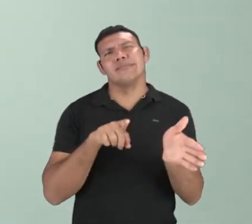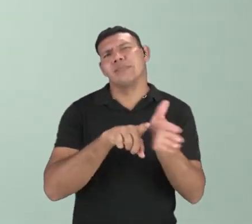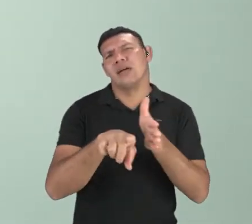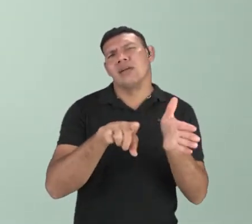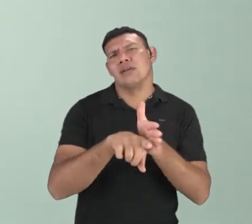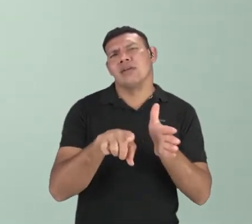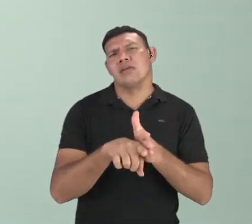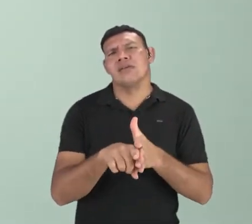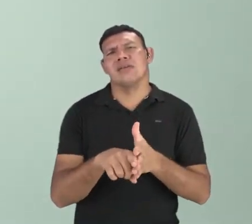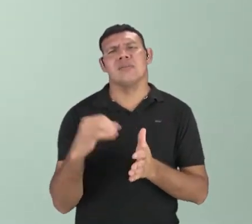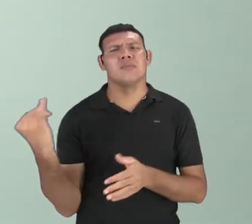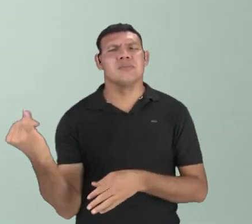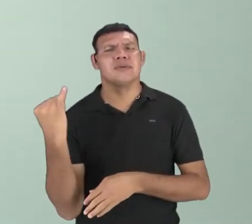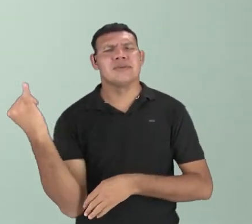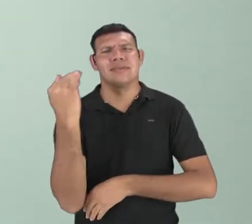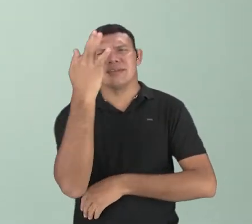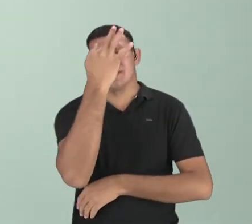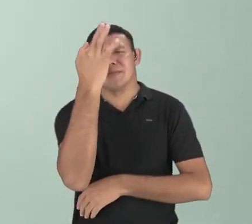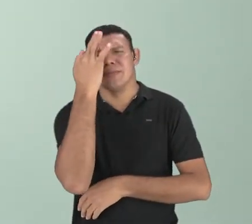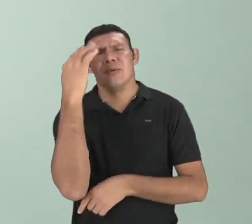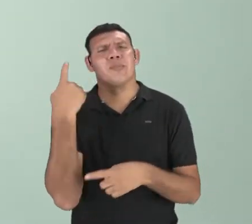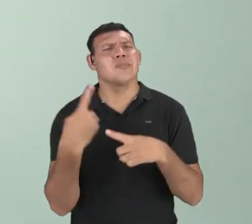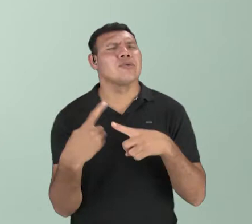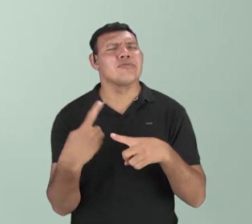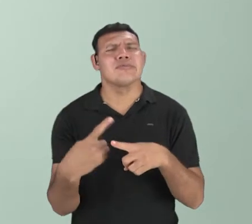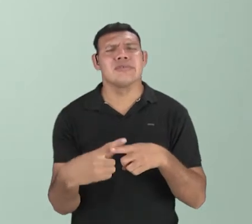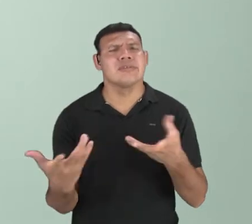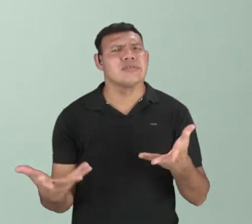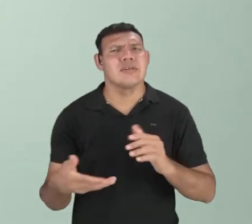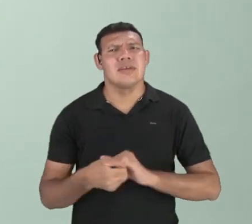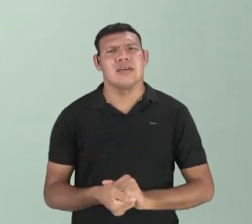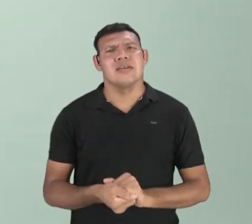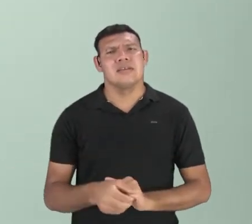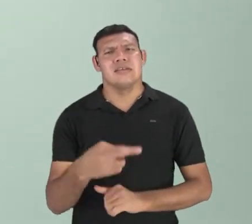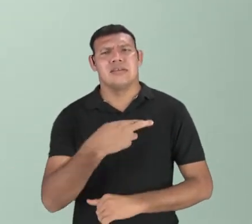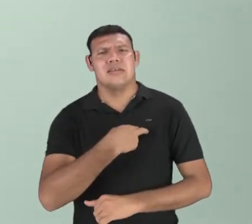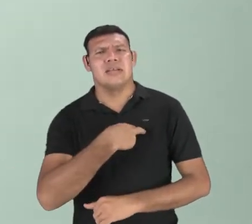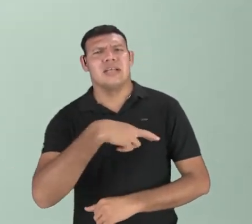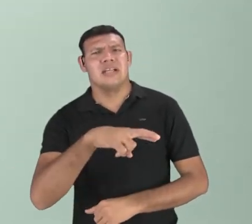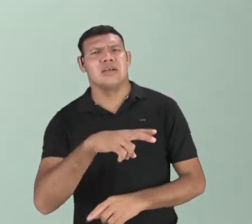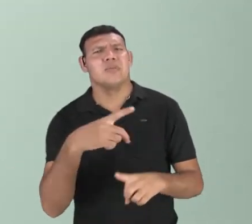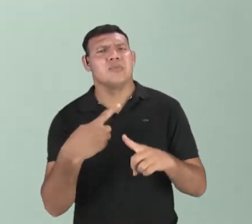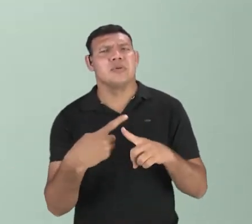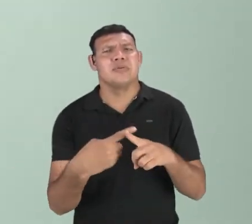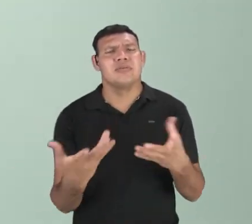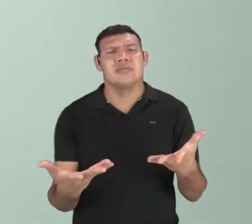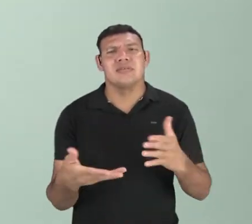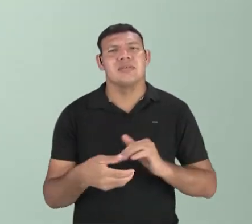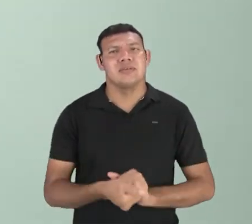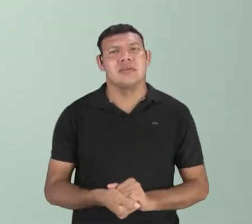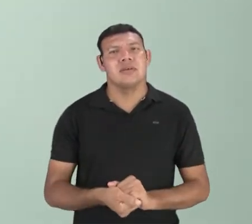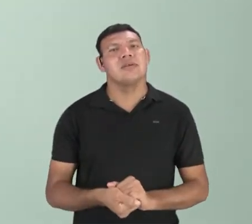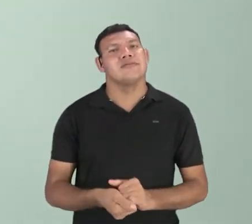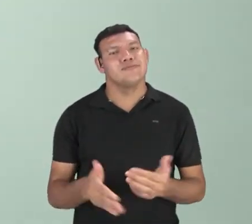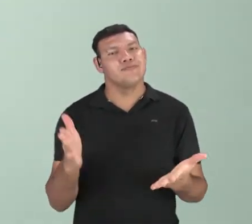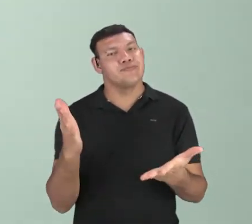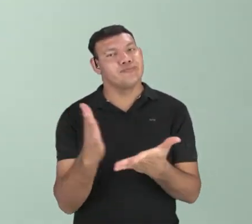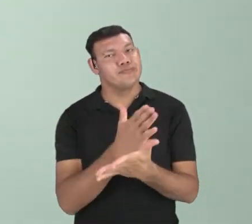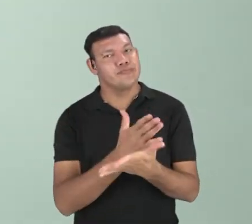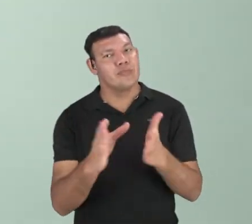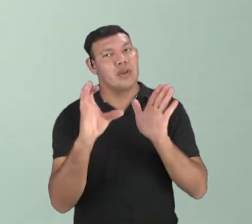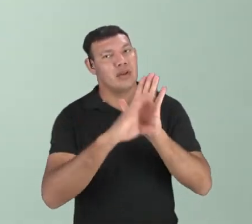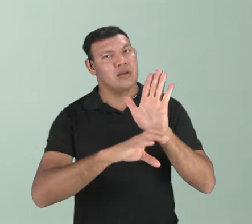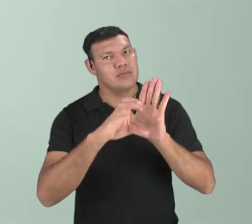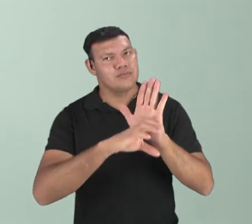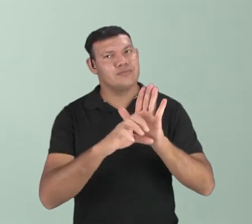que serve filosofia, a gente estuda filosofia, sociologia, religião, para que serve isso mesmo, né? São alguns conteúdos que são